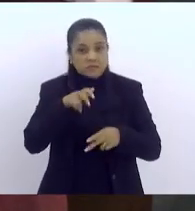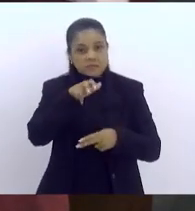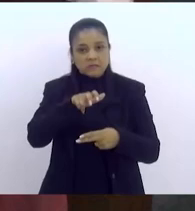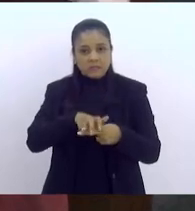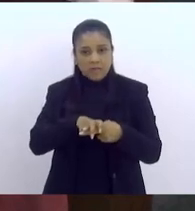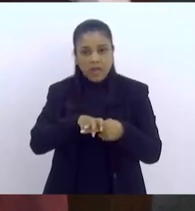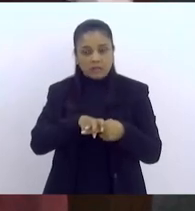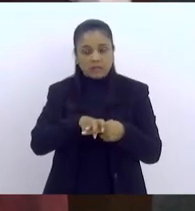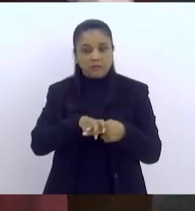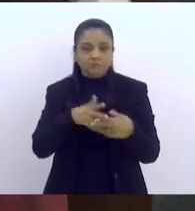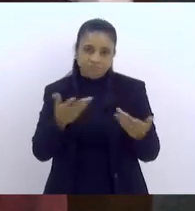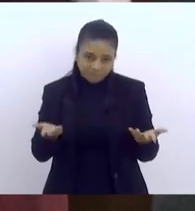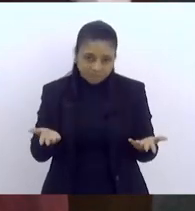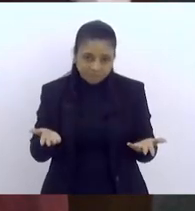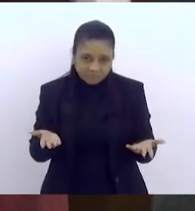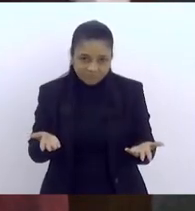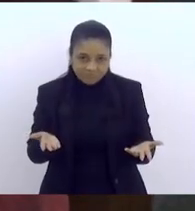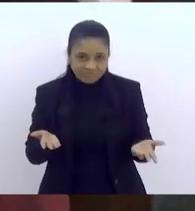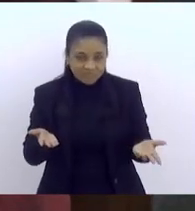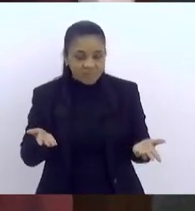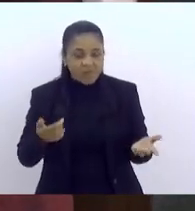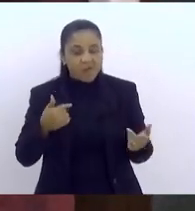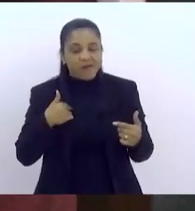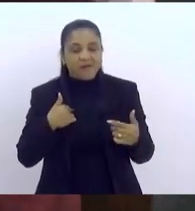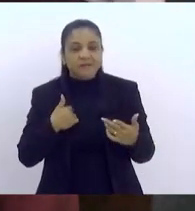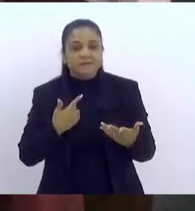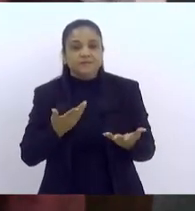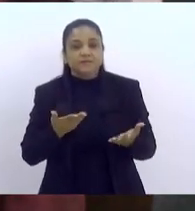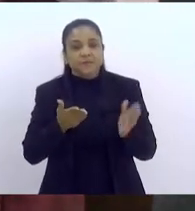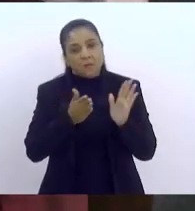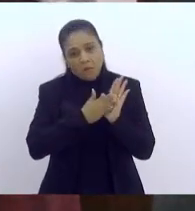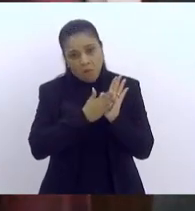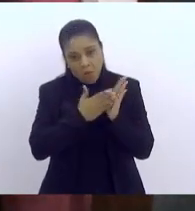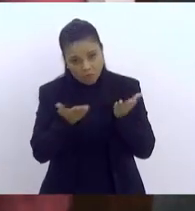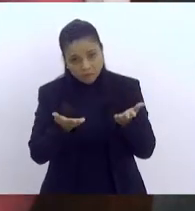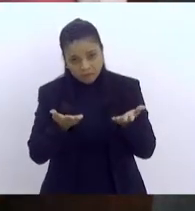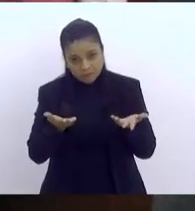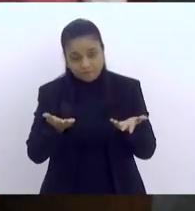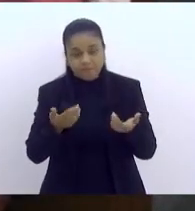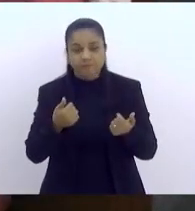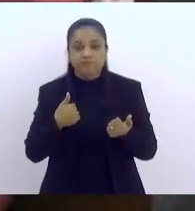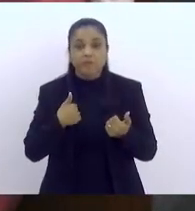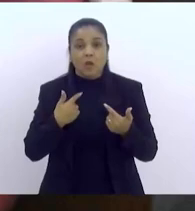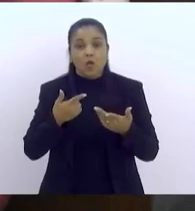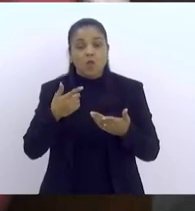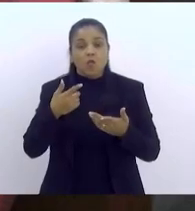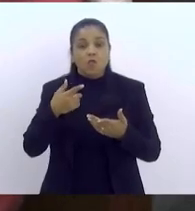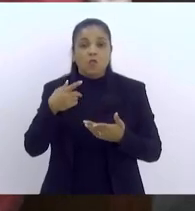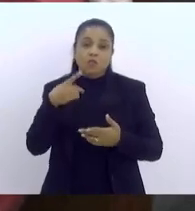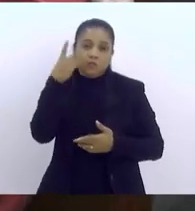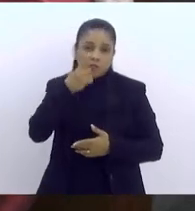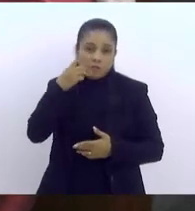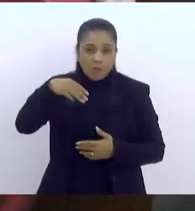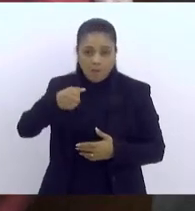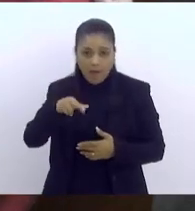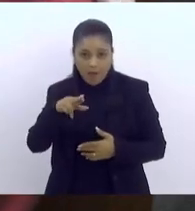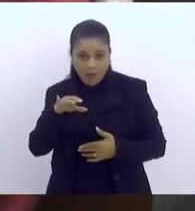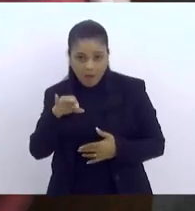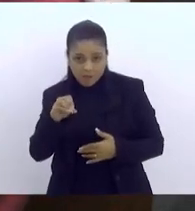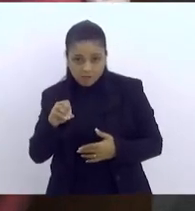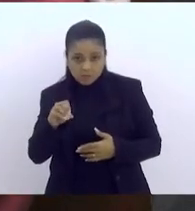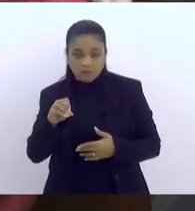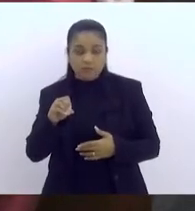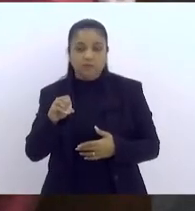em determinadas cadeiras. E o que o deputado Márcio Pacheco trouxe aqui, é importante o fato, sim,